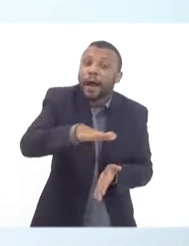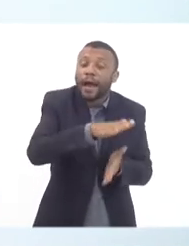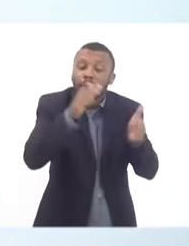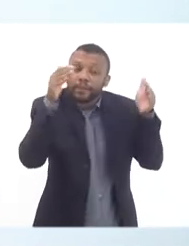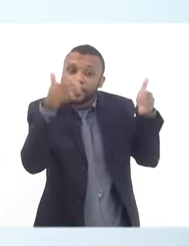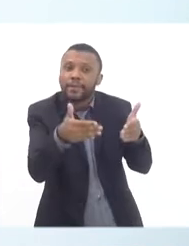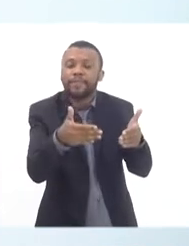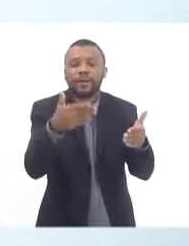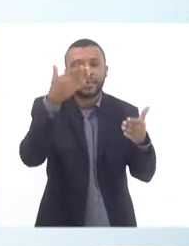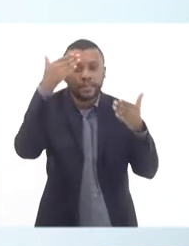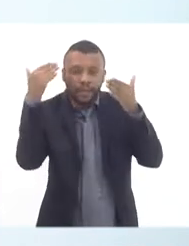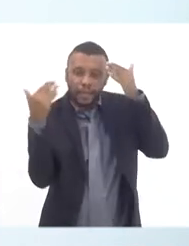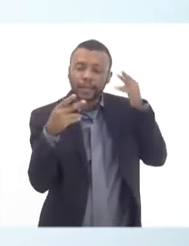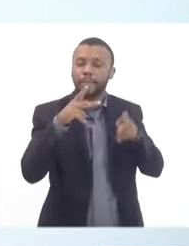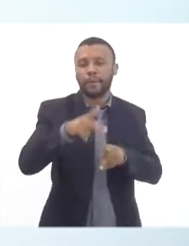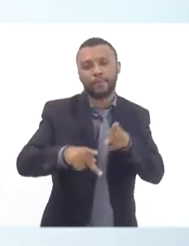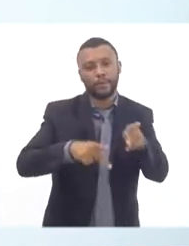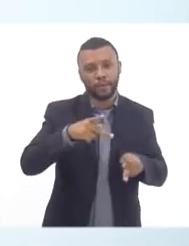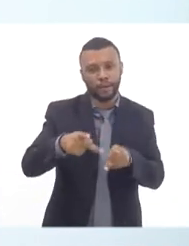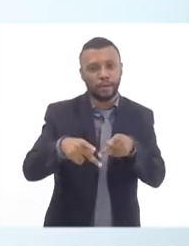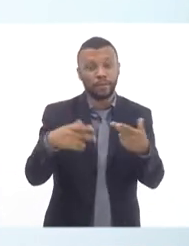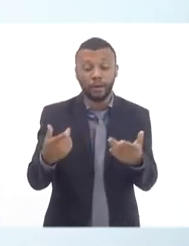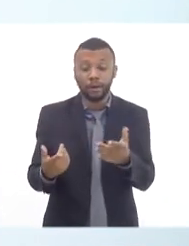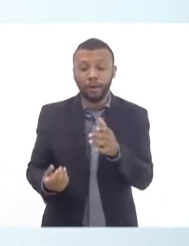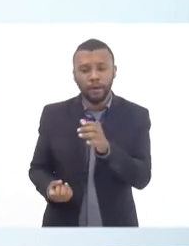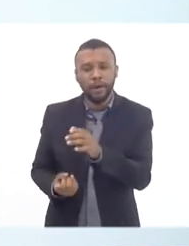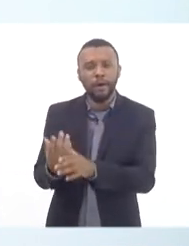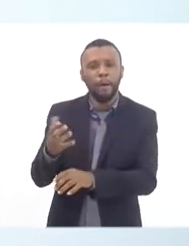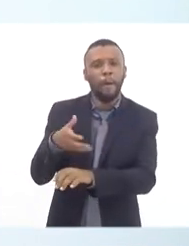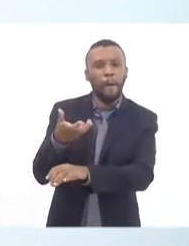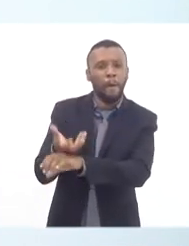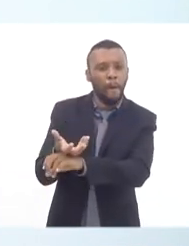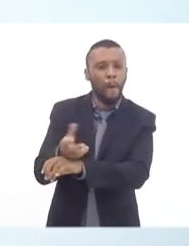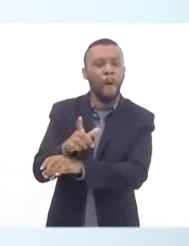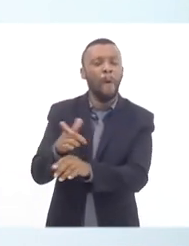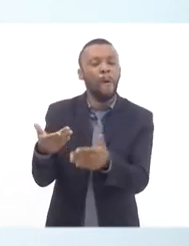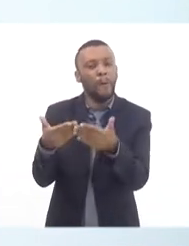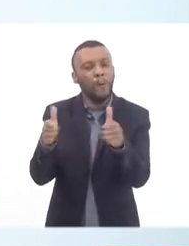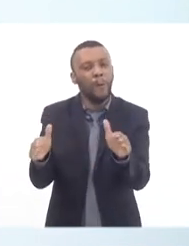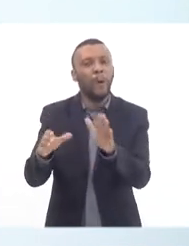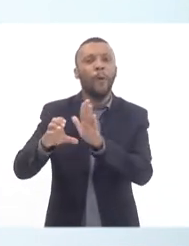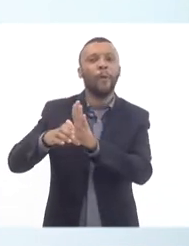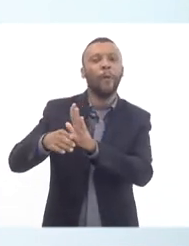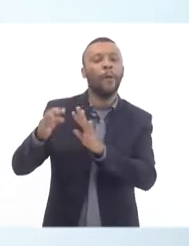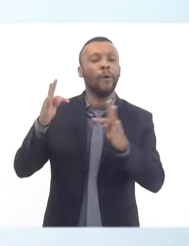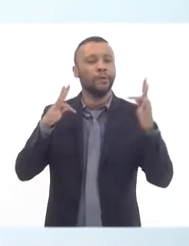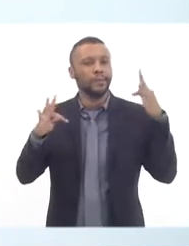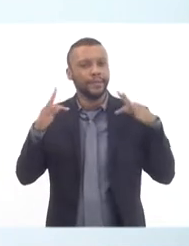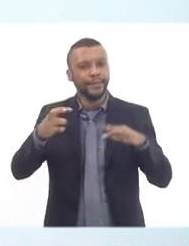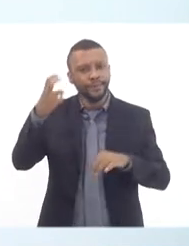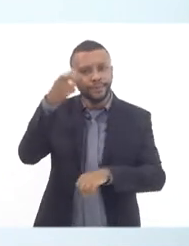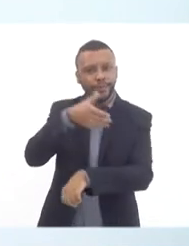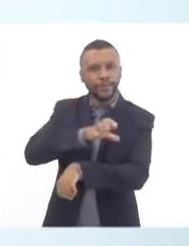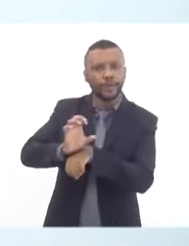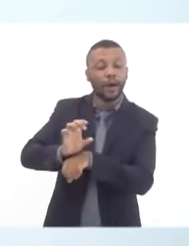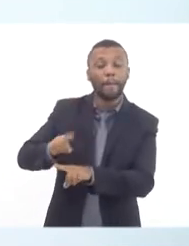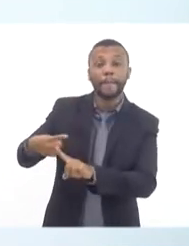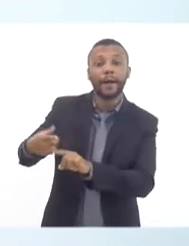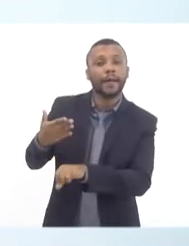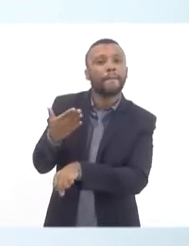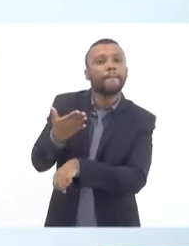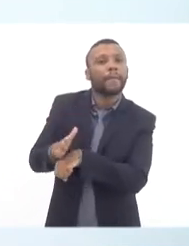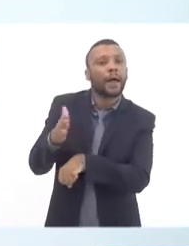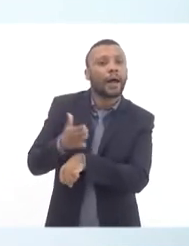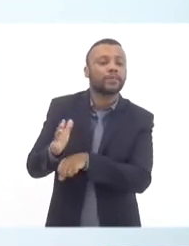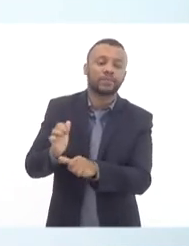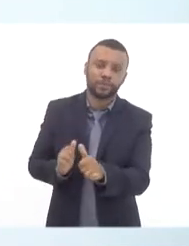de atividades no local amplia a reflexão dos conceitos de turismo cultural, educação ambiental e práticas esportivas.